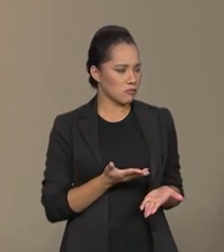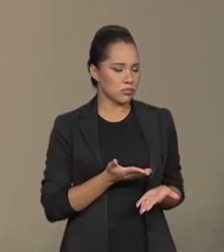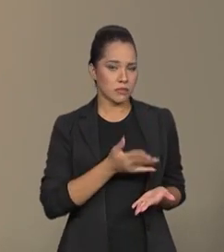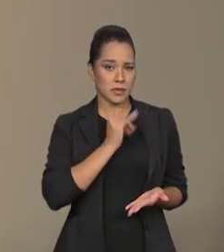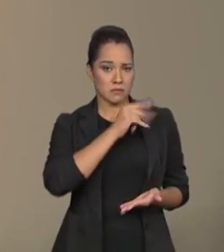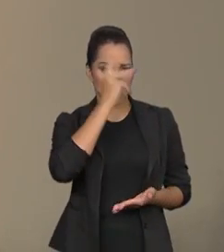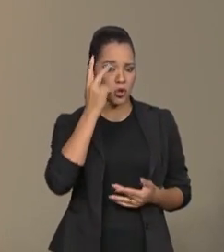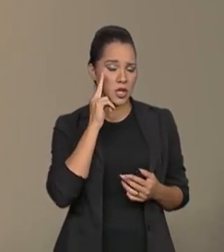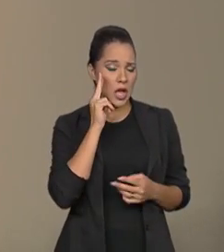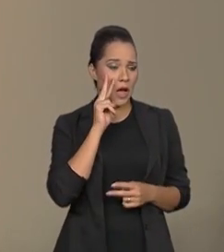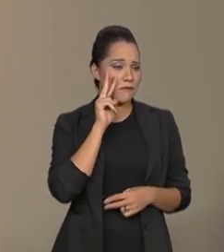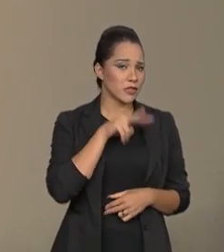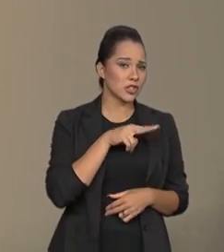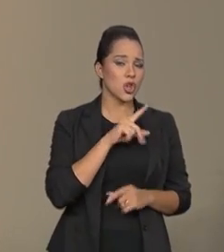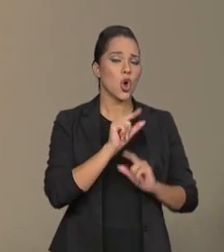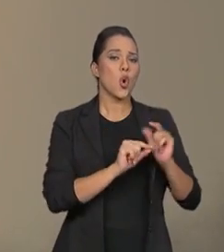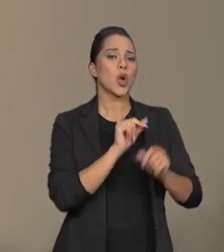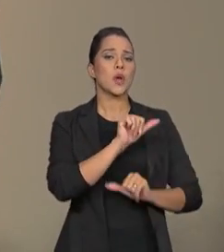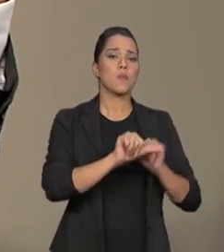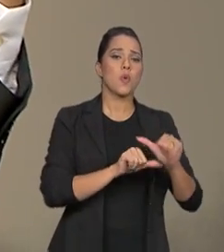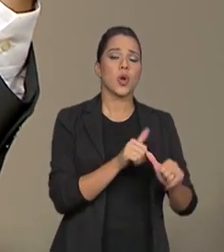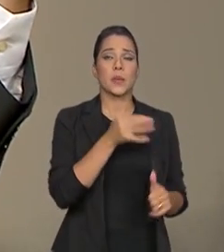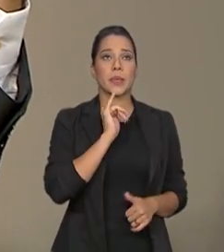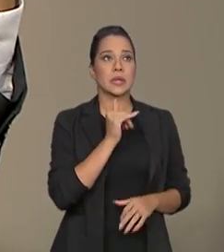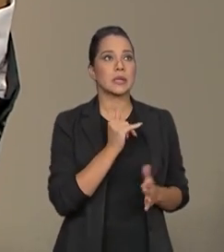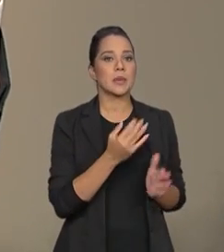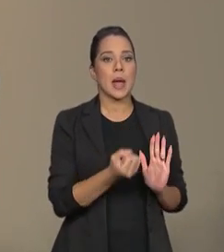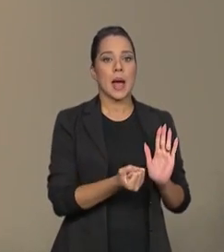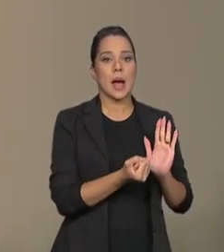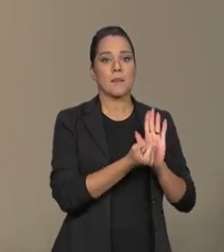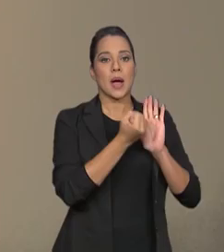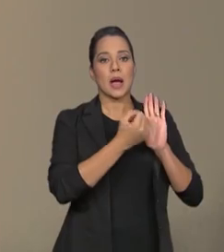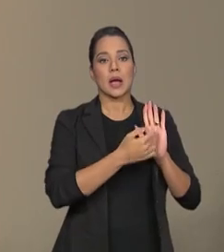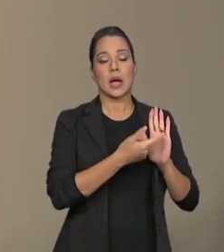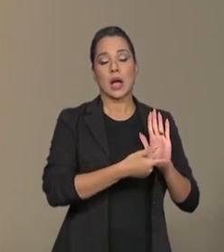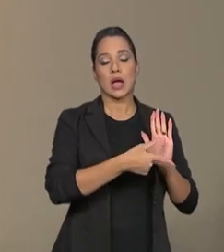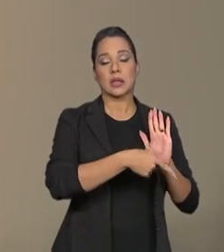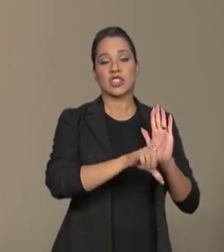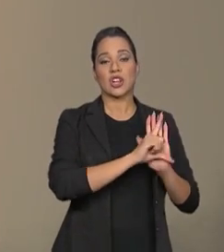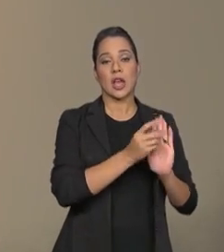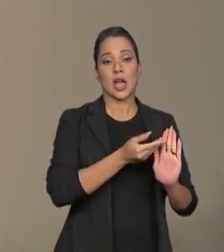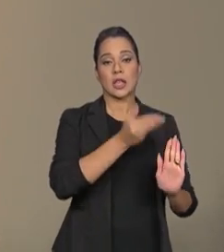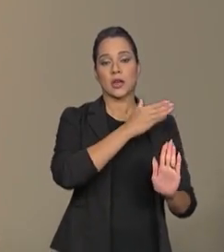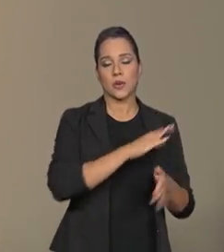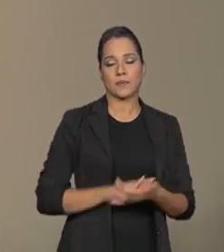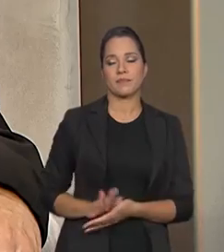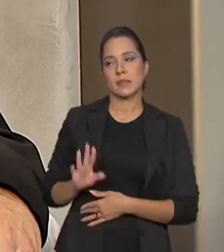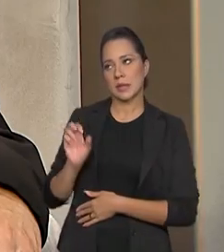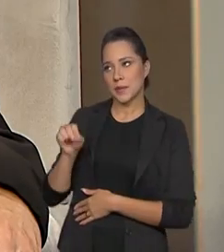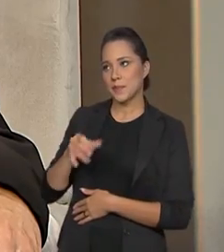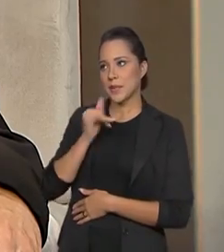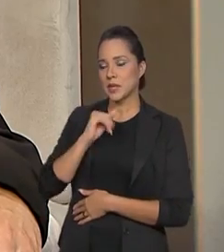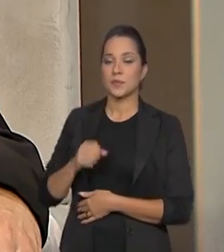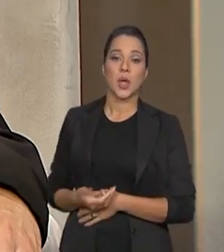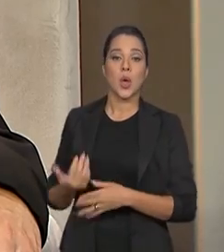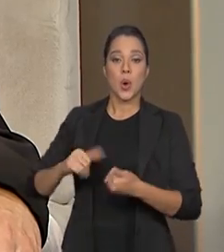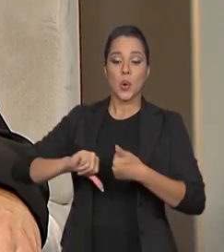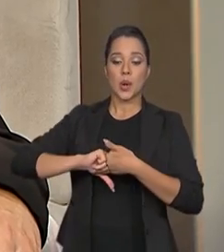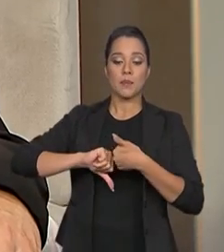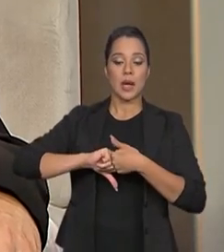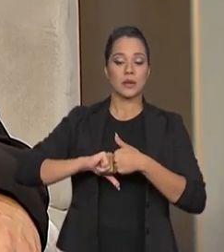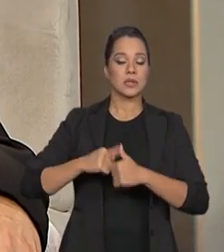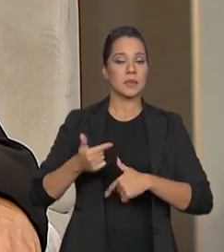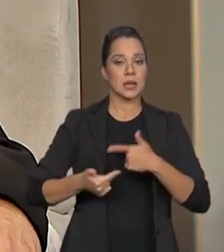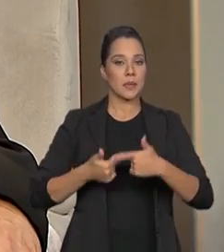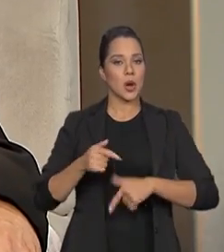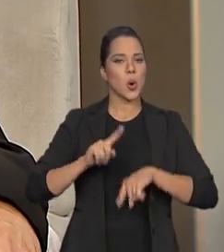espectador entender um pouquinho o que muda em relação ao marco regulatório anterior por exemplo o próprio método sempre Trabalhou